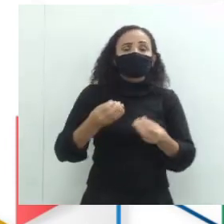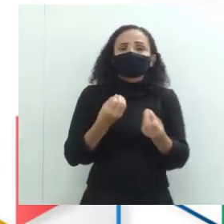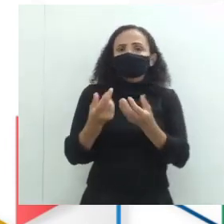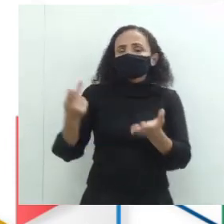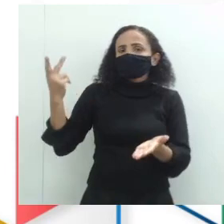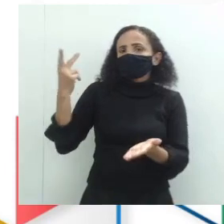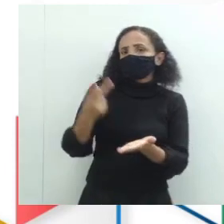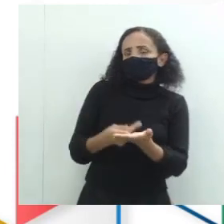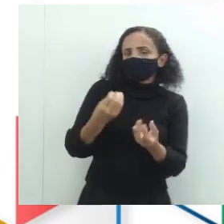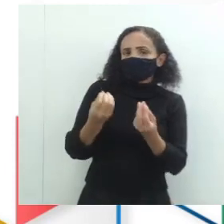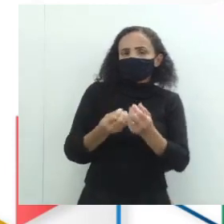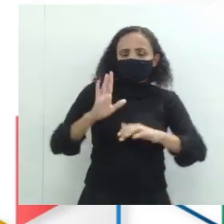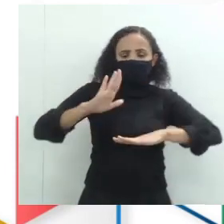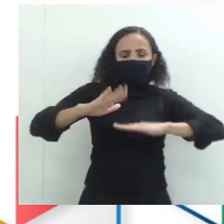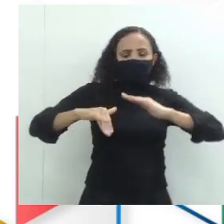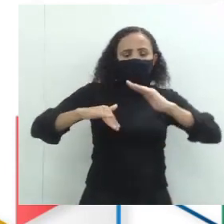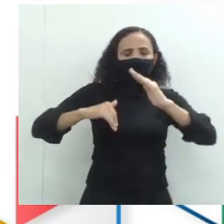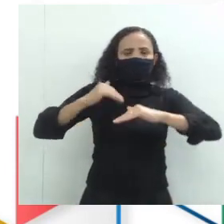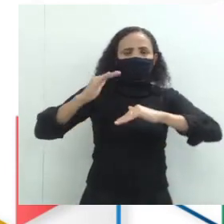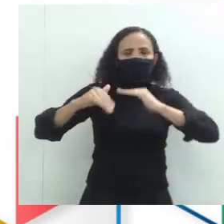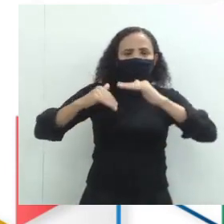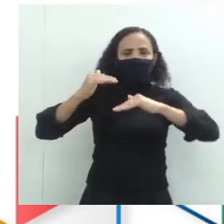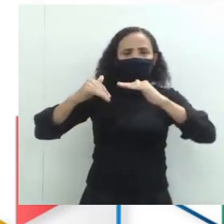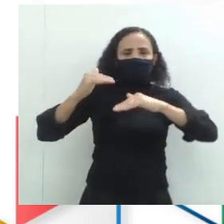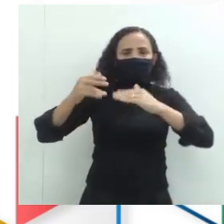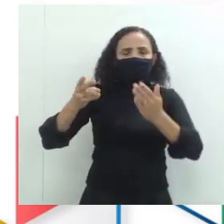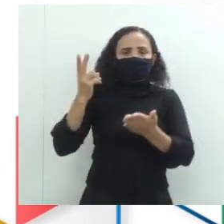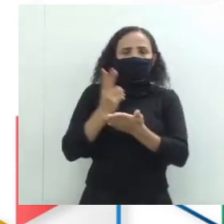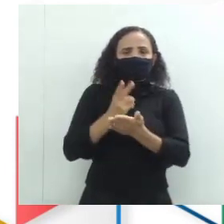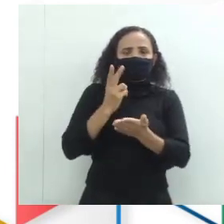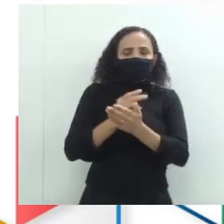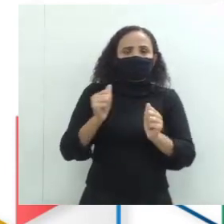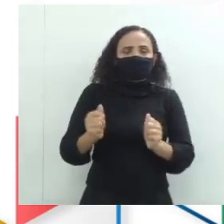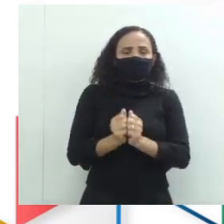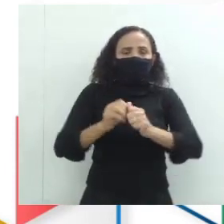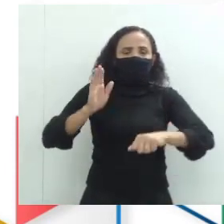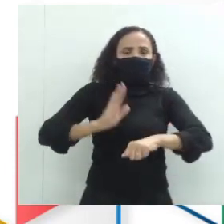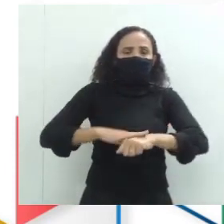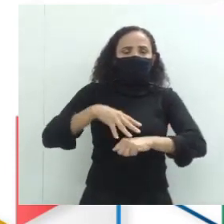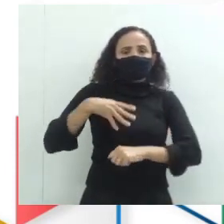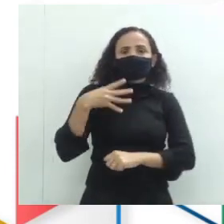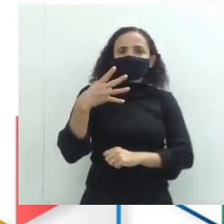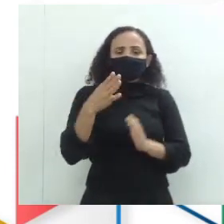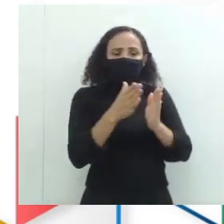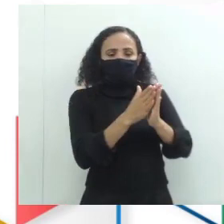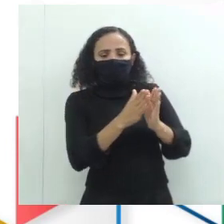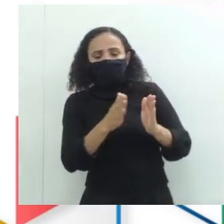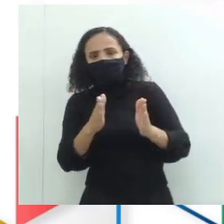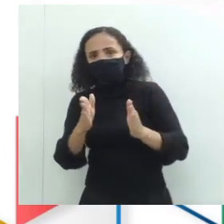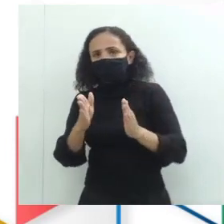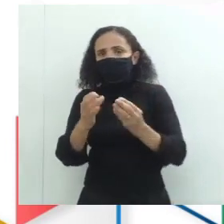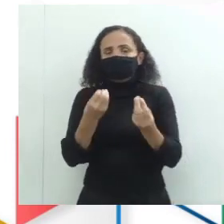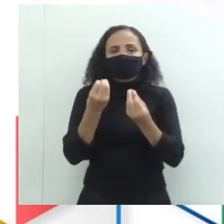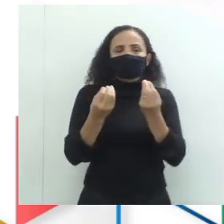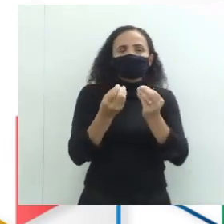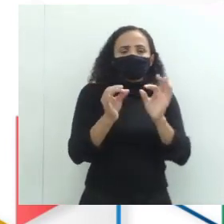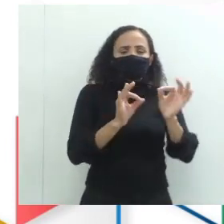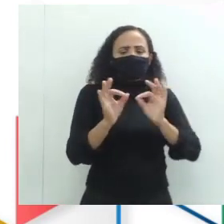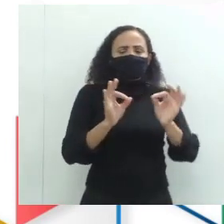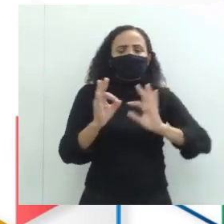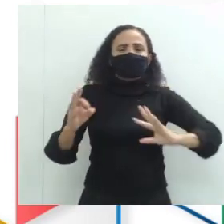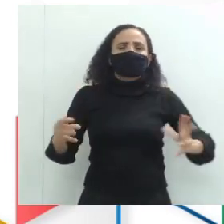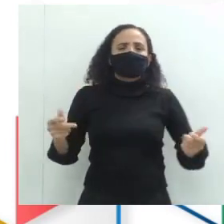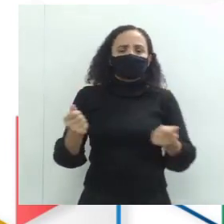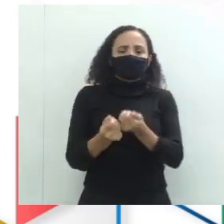fez? Ele acrescentou mais 4 de um lado e mais 4 do outro lado, como se fosse